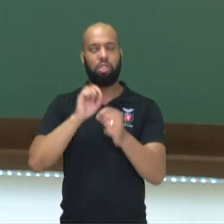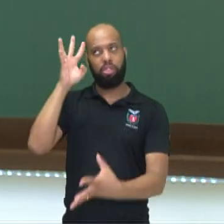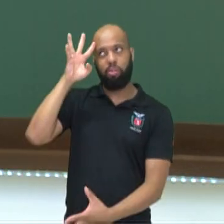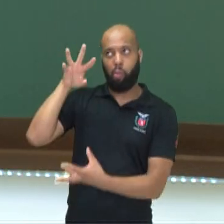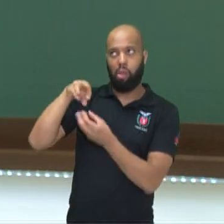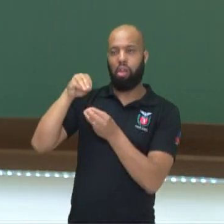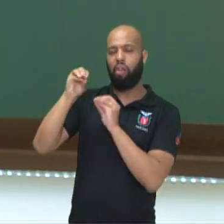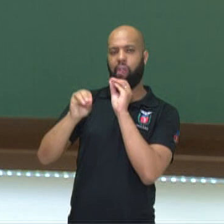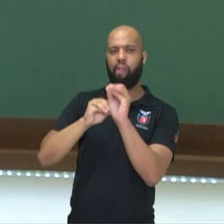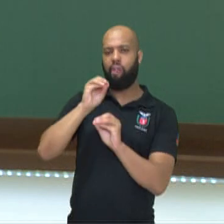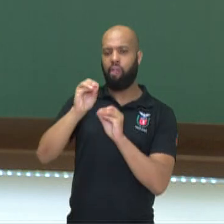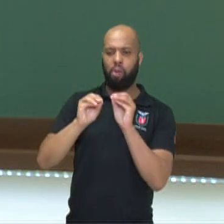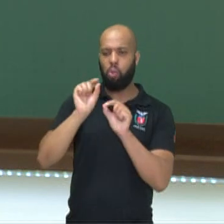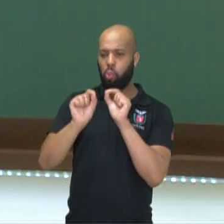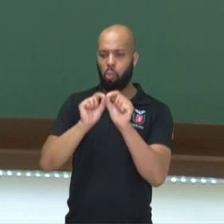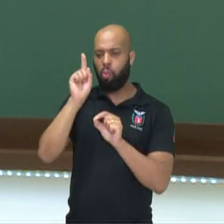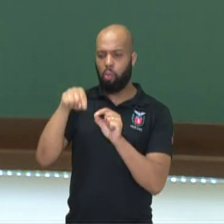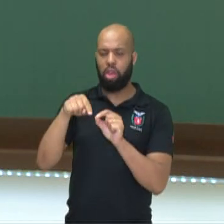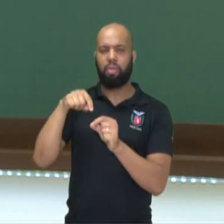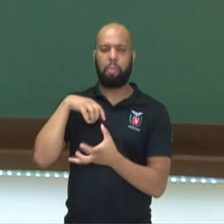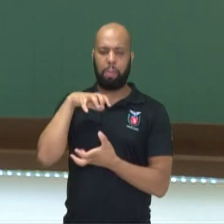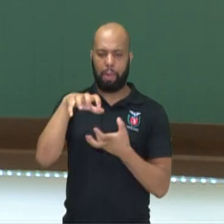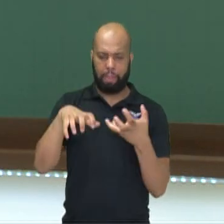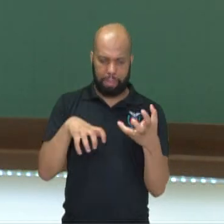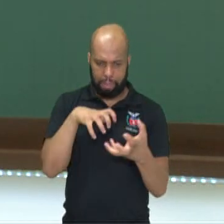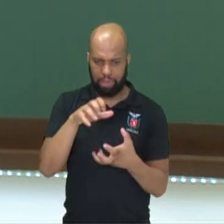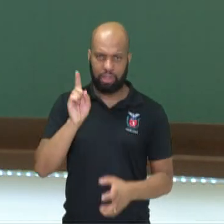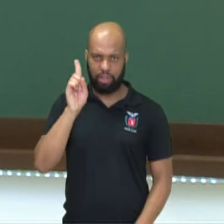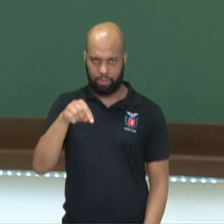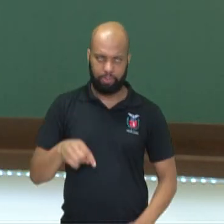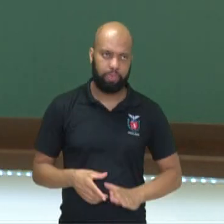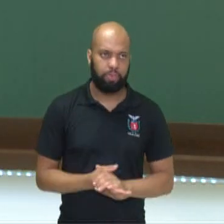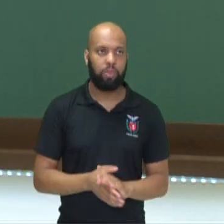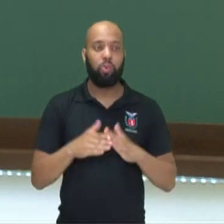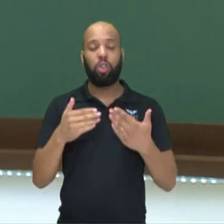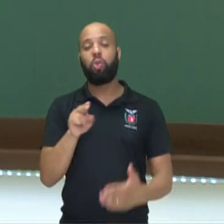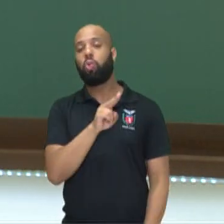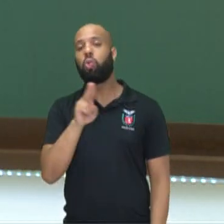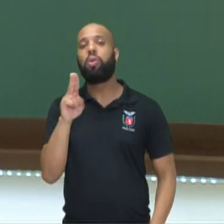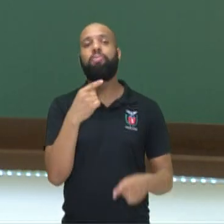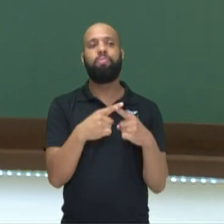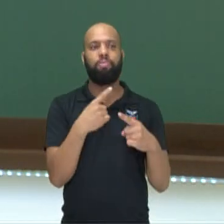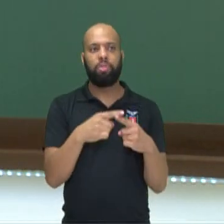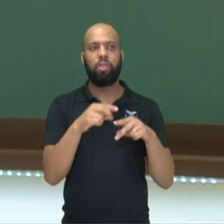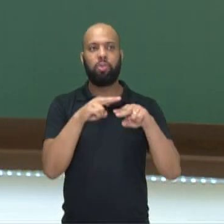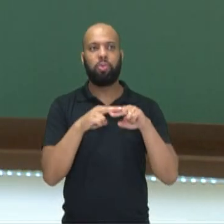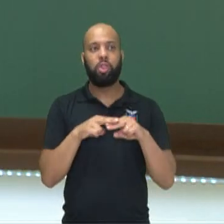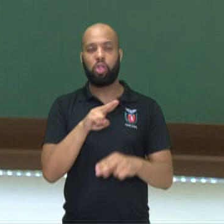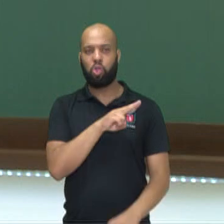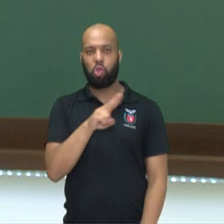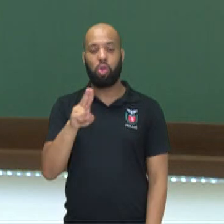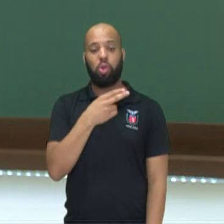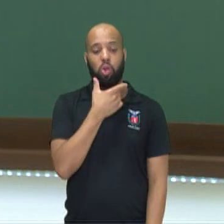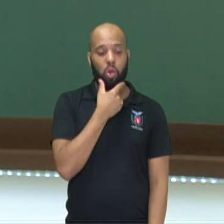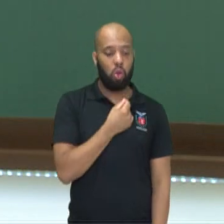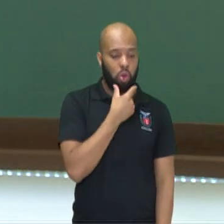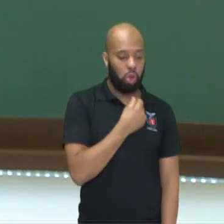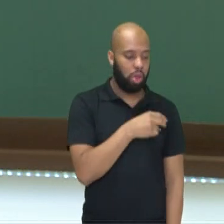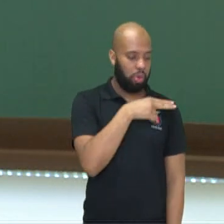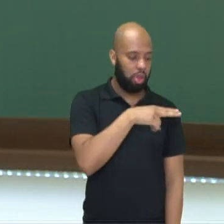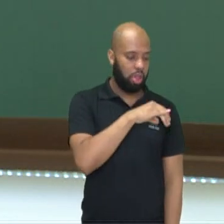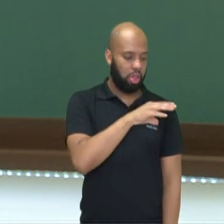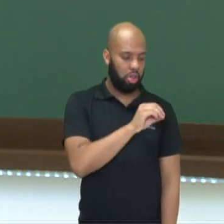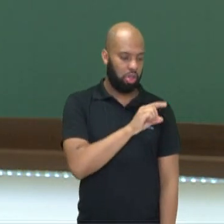entender o que foi exatamente a Revolução Copernicana. Esse nome se deve a Nicolau Copérnico, astrônomo